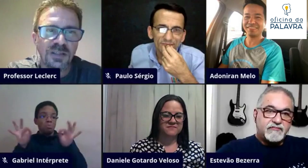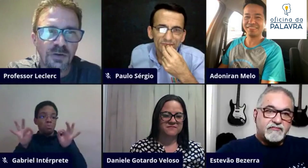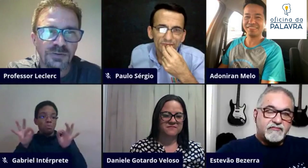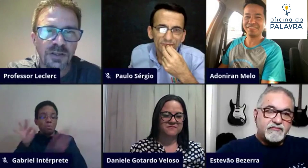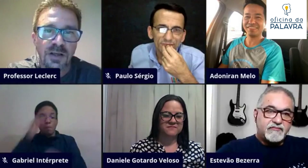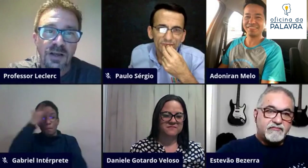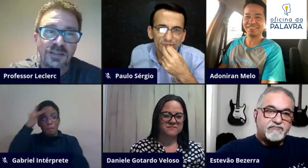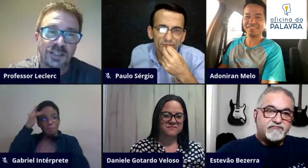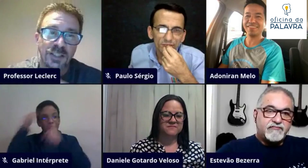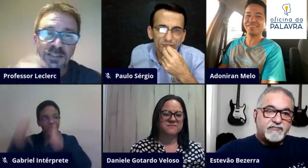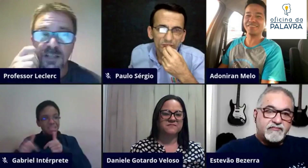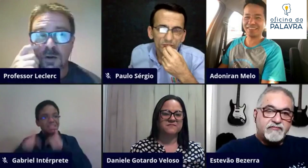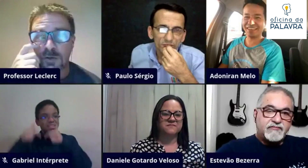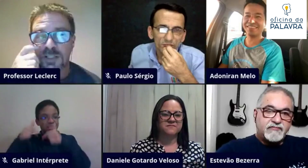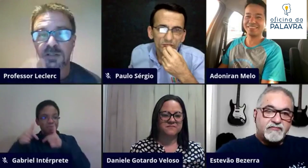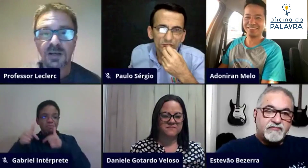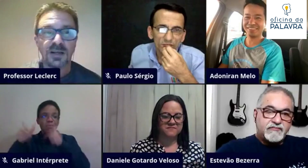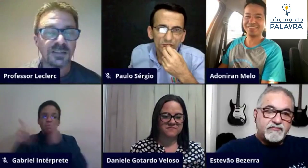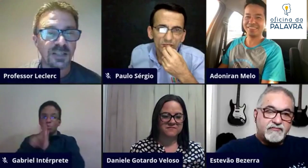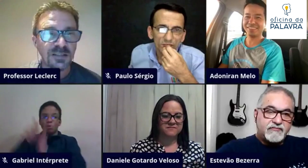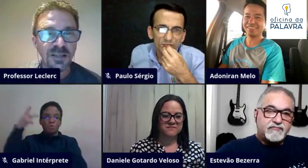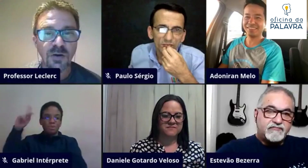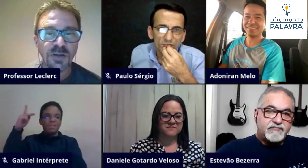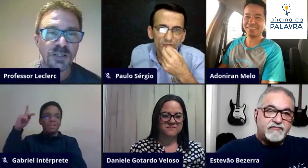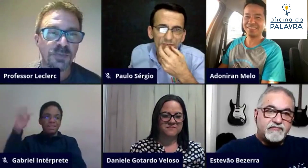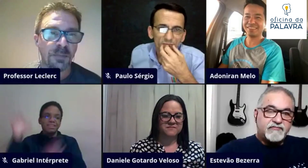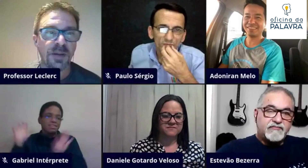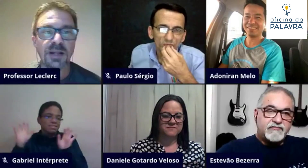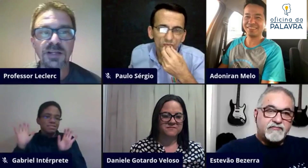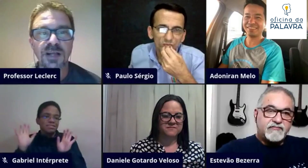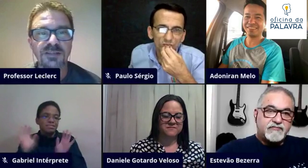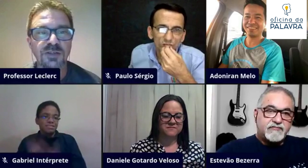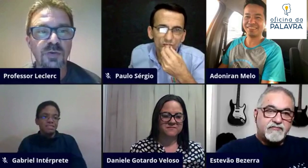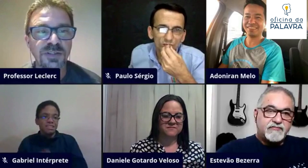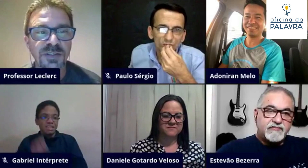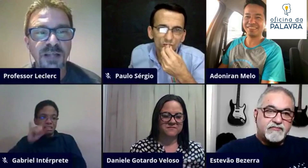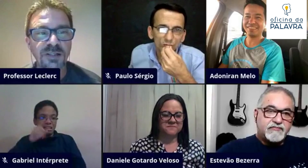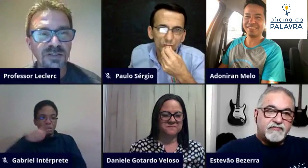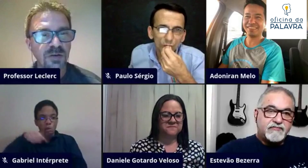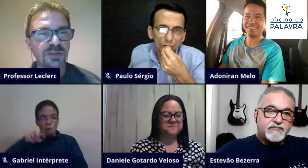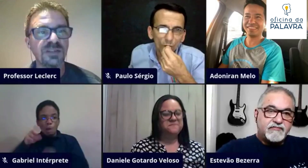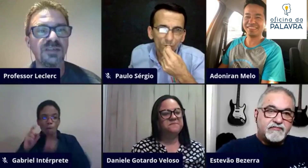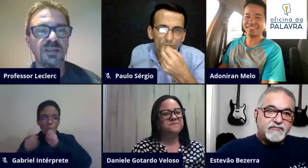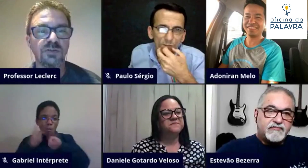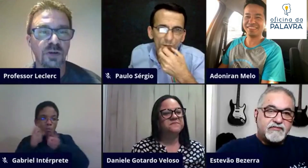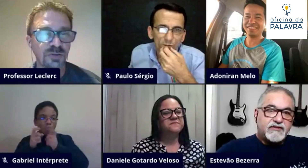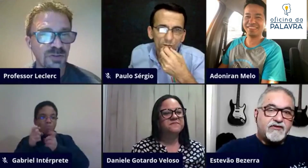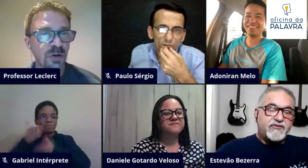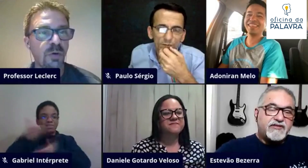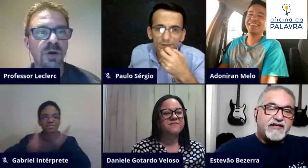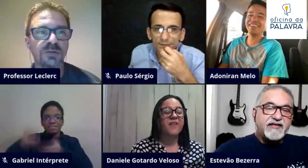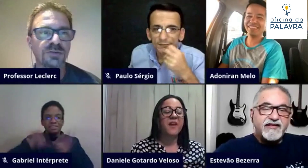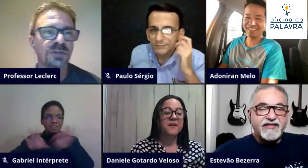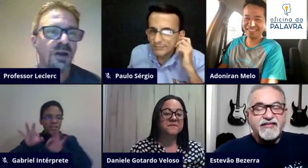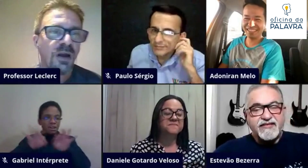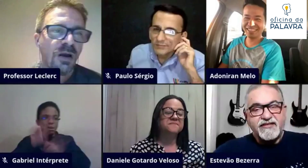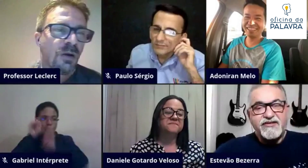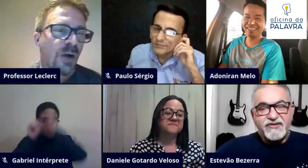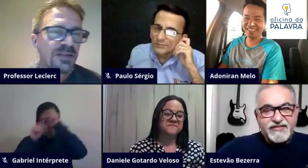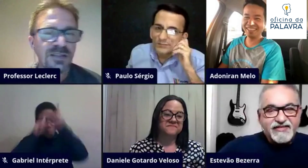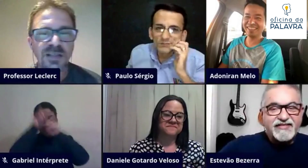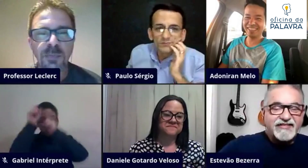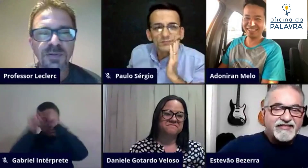Deus é Deus, né? Se a gente se reunisse para planejar essas coisas, nada disso aconteceria. Os nossos Com encontros